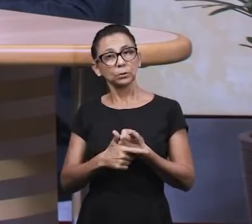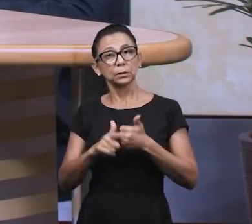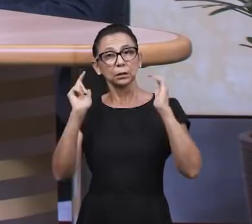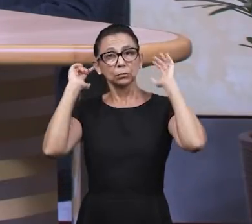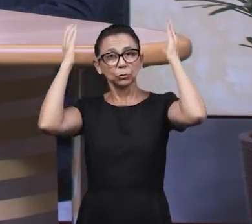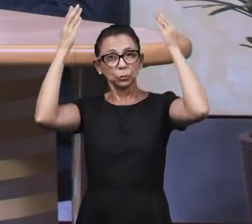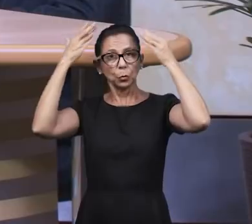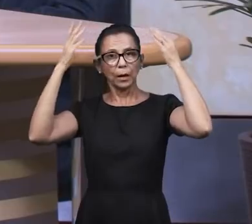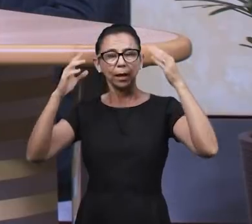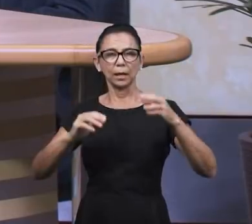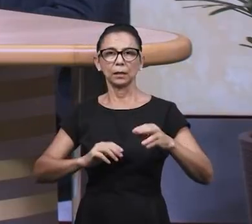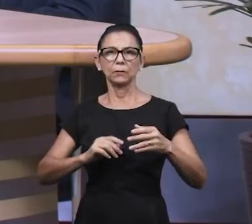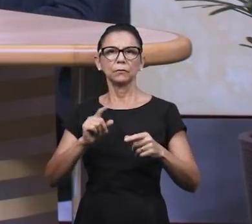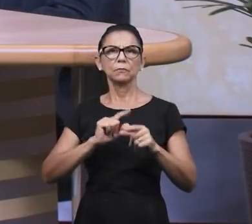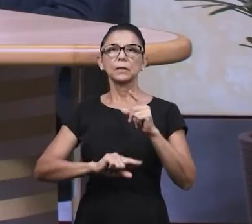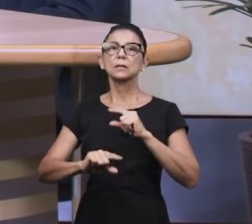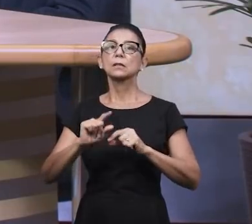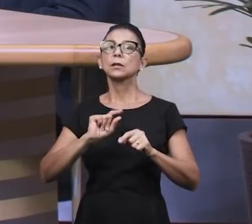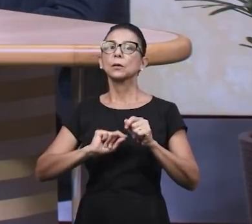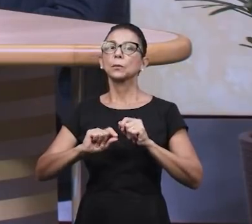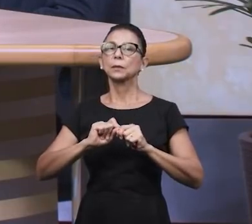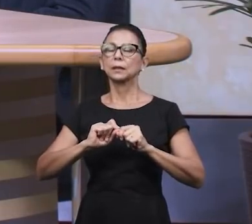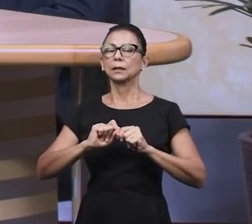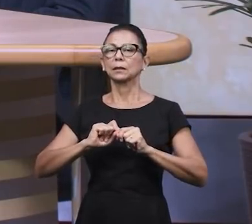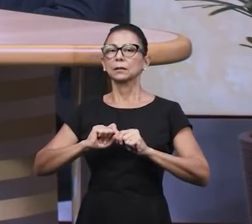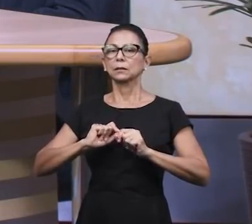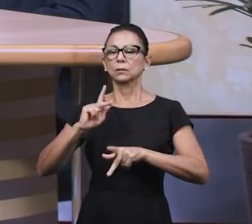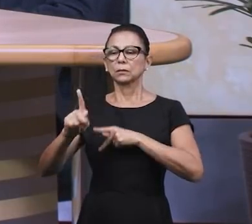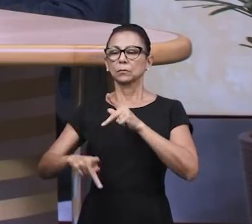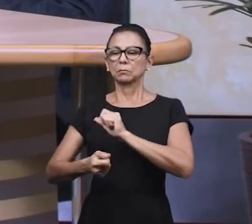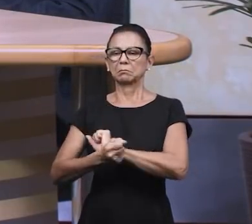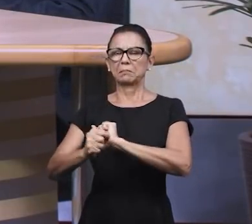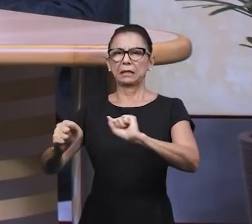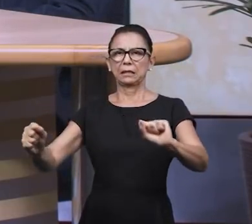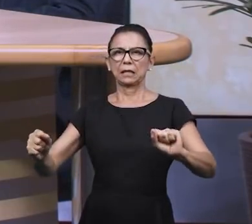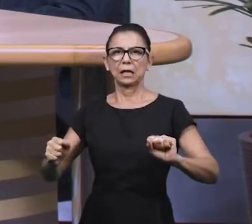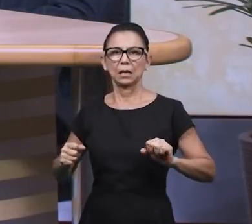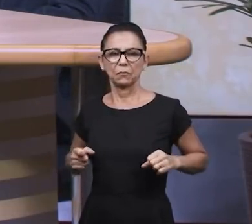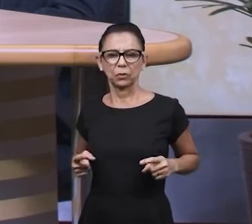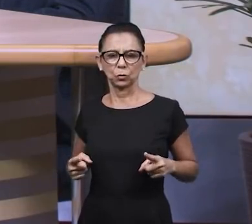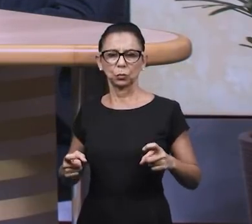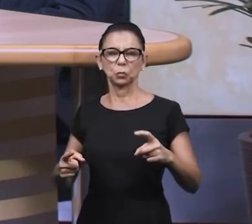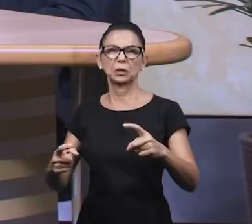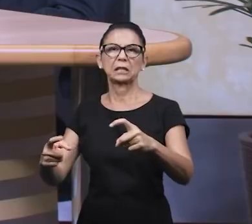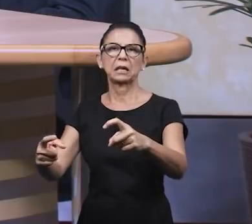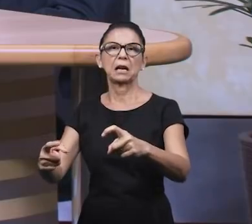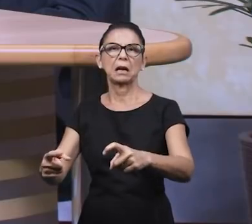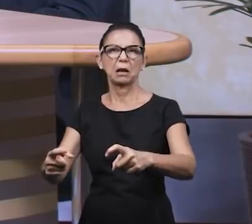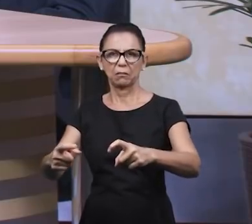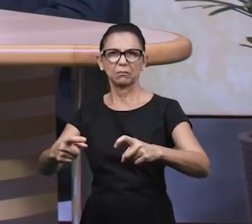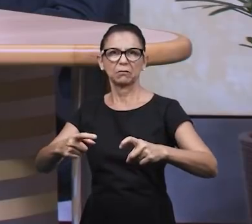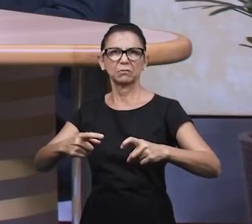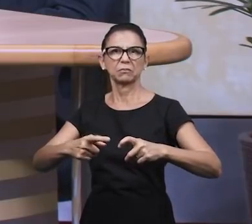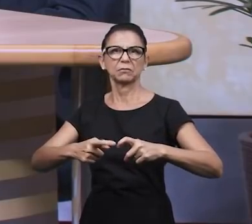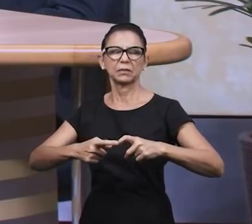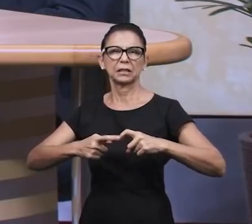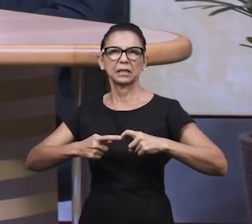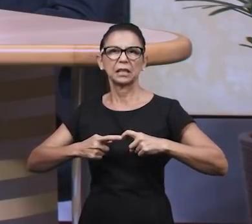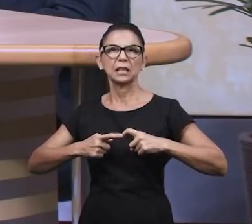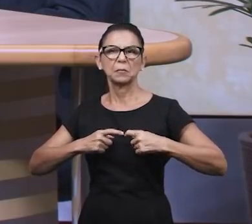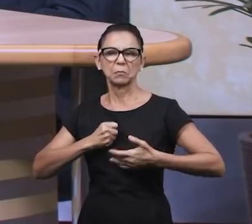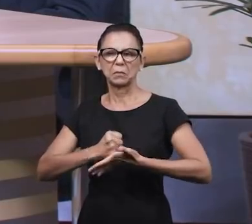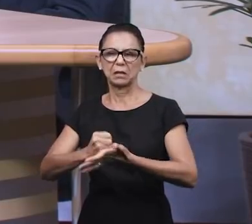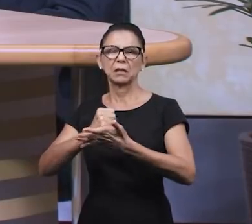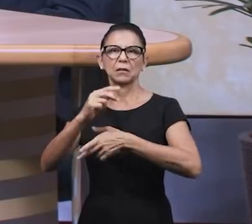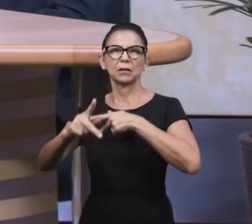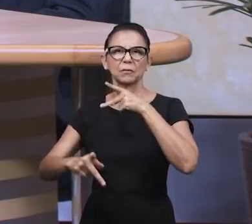aquele que libertava o povo, que pelejava pelo povo, que guerreava pelo povo. Era o que tinha o comando nas batalhas,